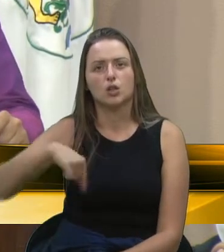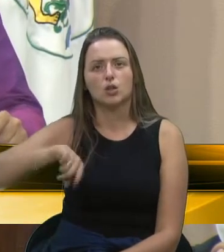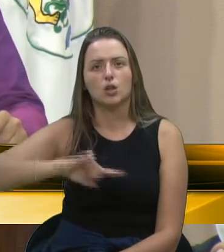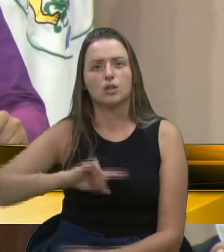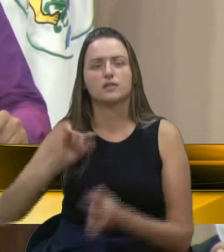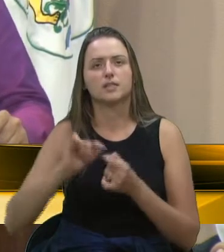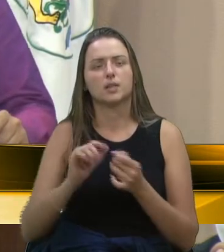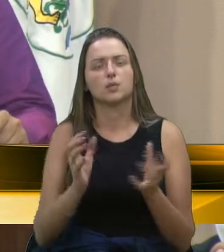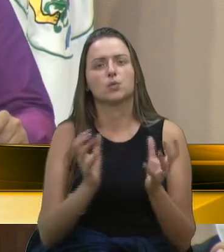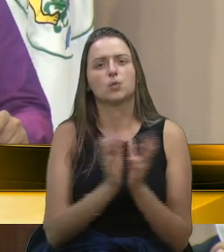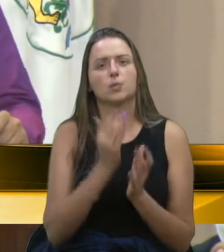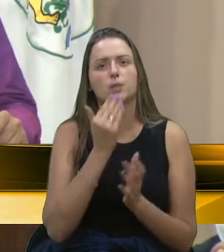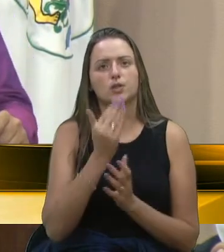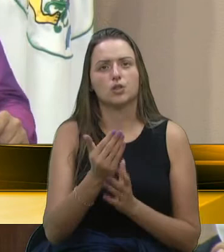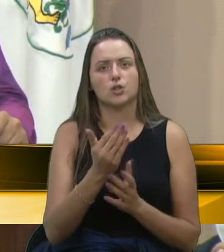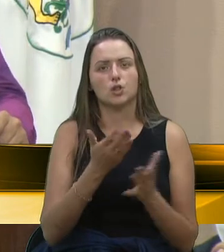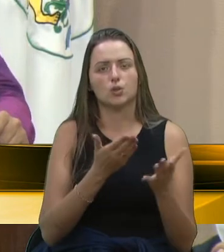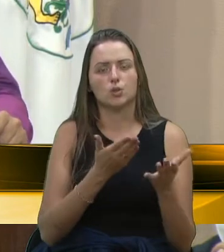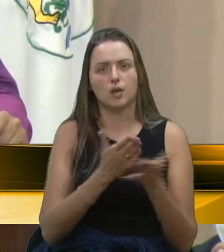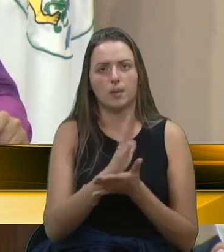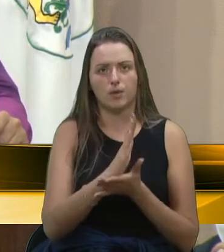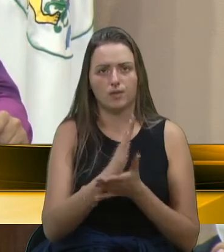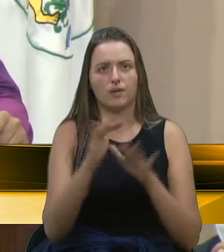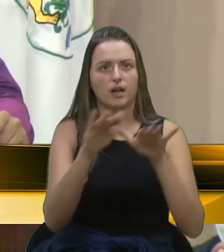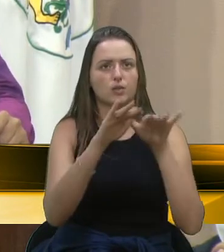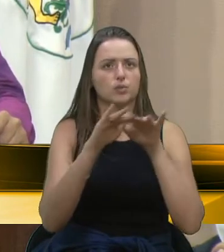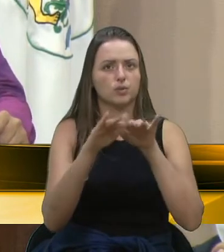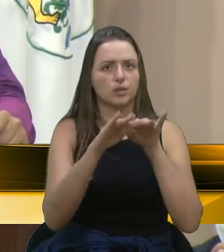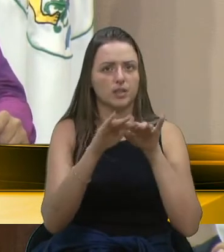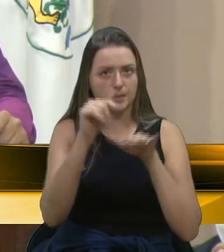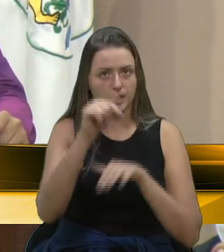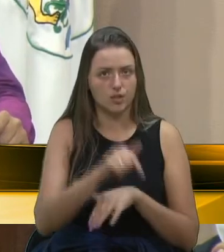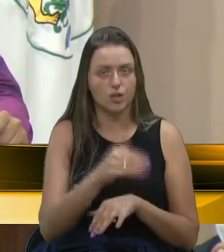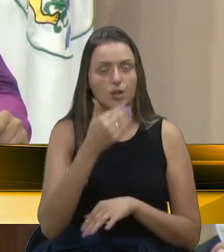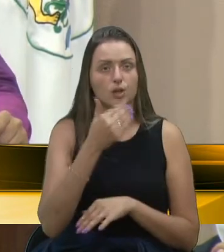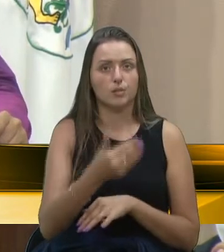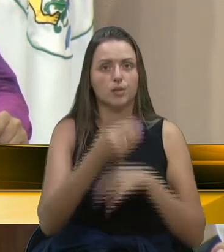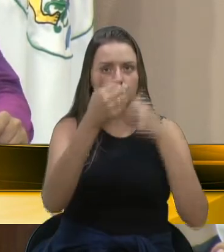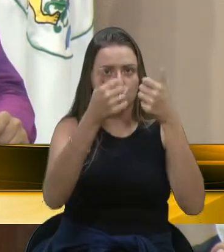informações, foi aprovado por unanimidade nessa casa. O pedido de